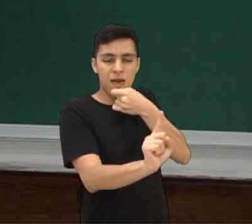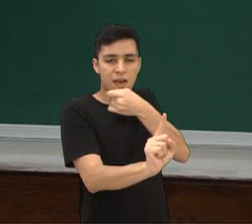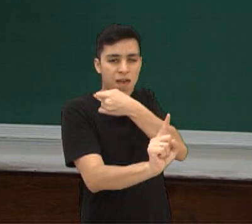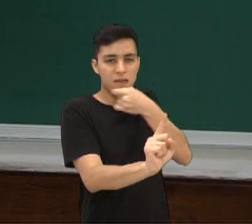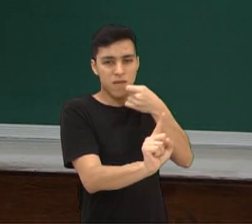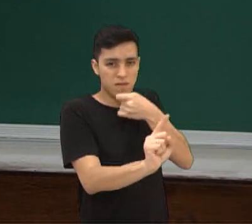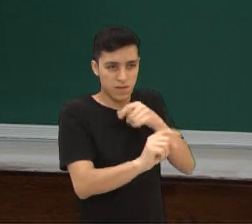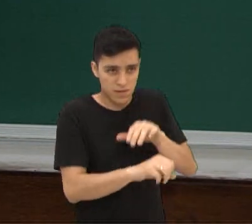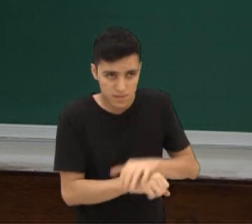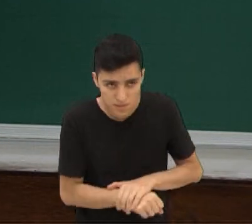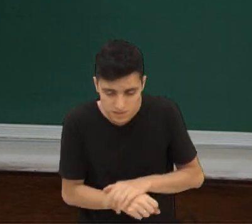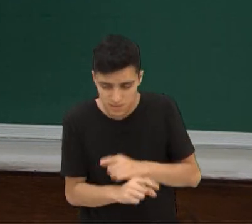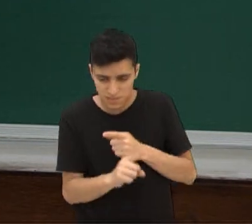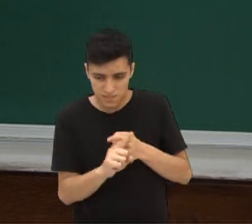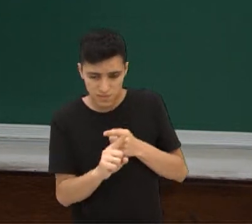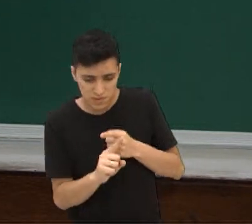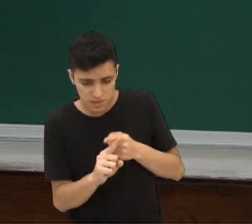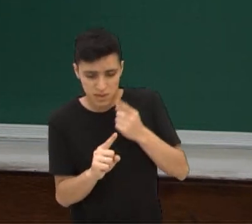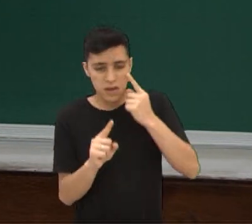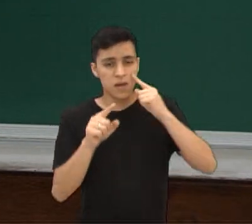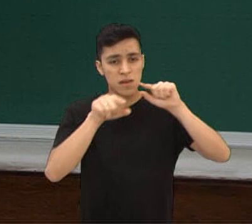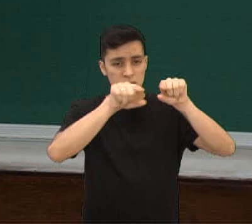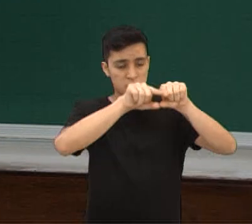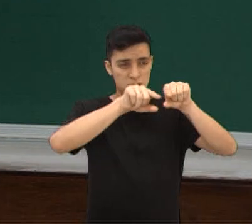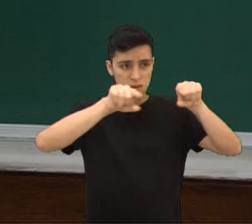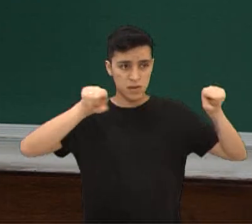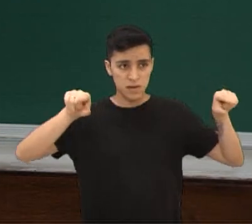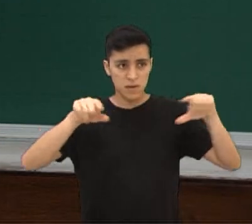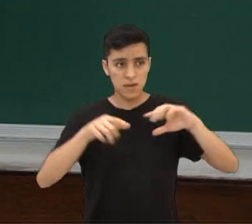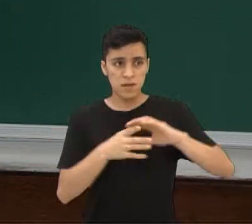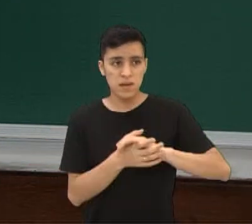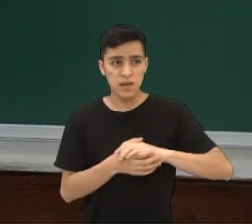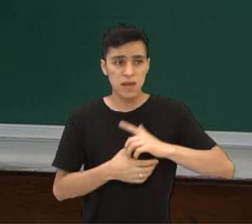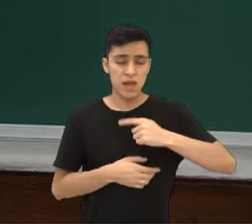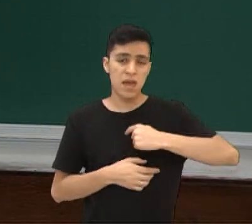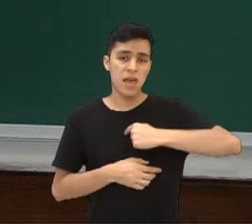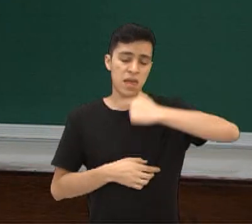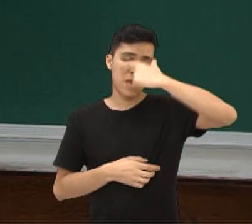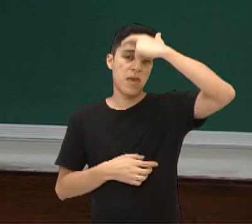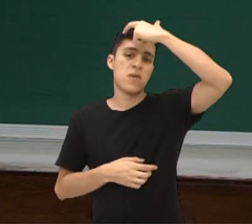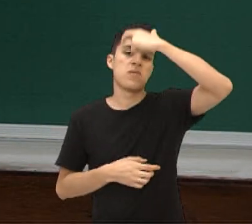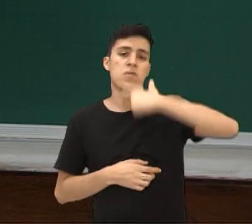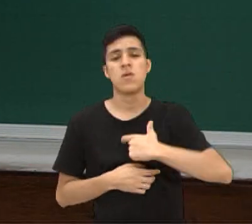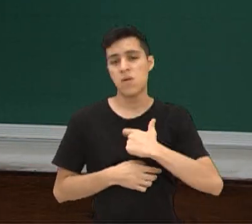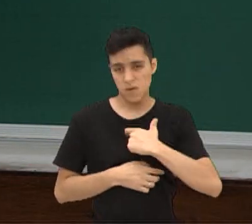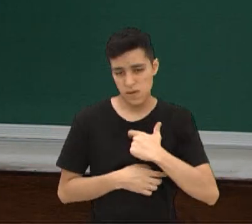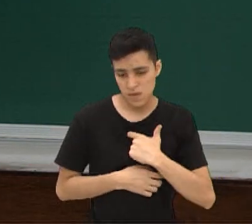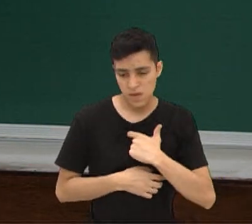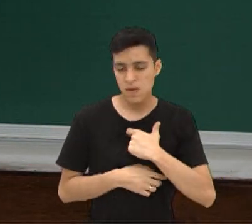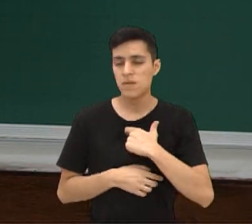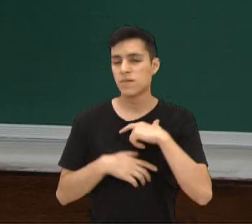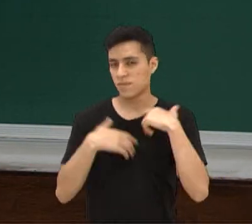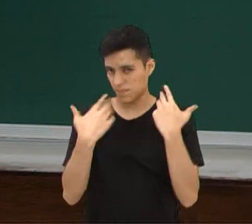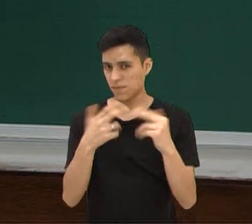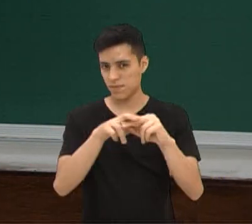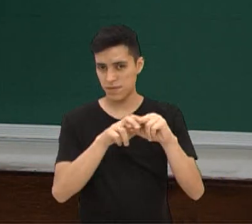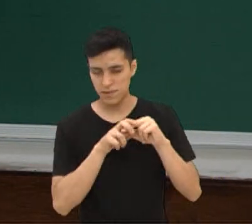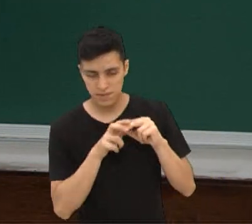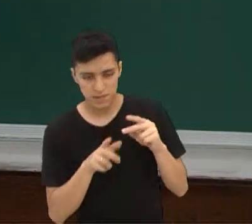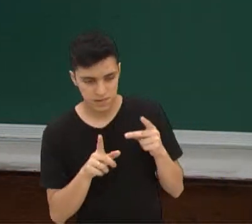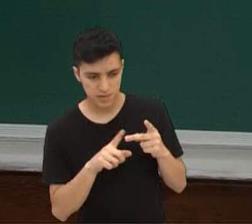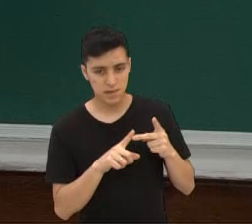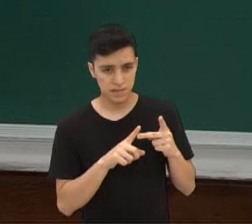início do nosso fragmento, am I e eu sou. Então, ele está fazendo relação a quem canta. E no caso da letra B,